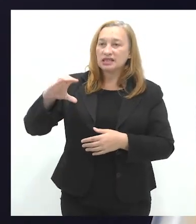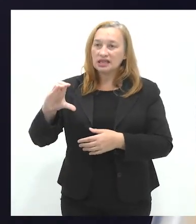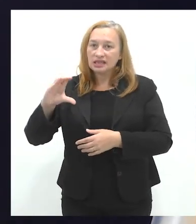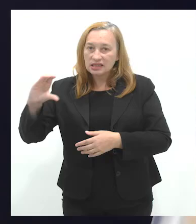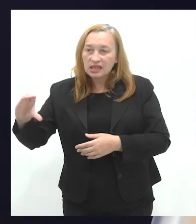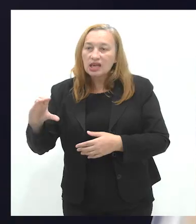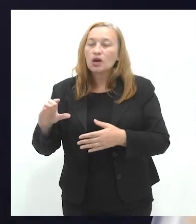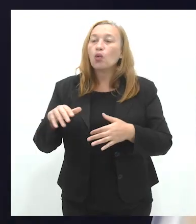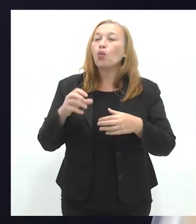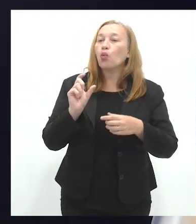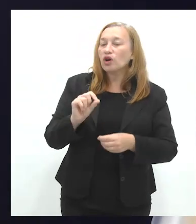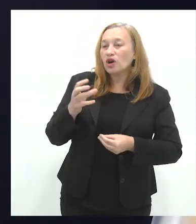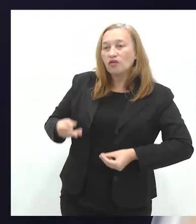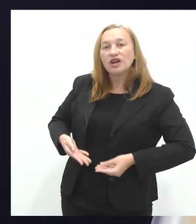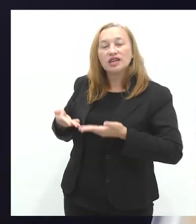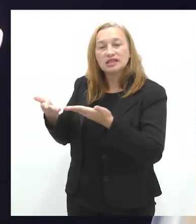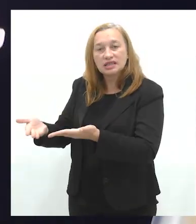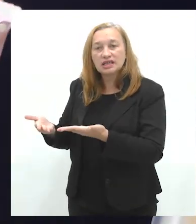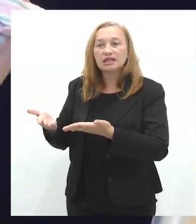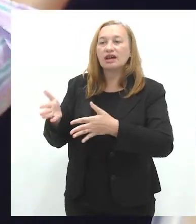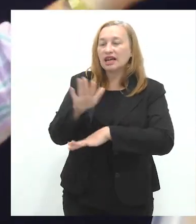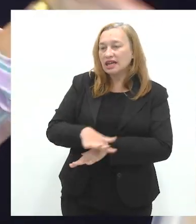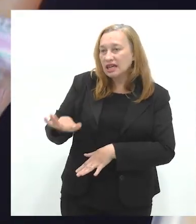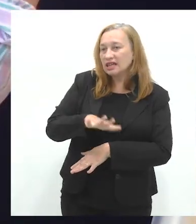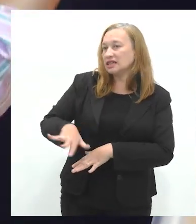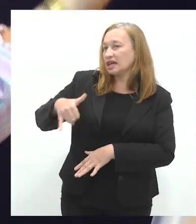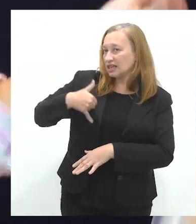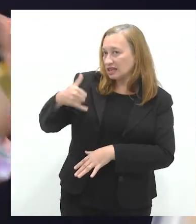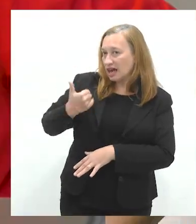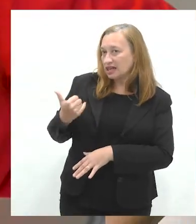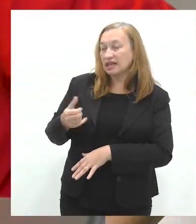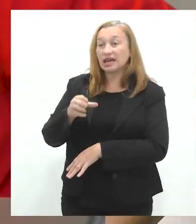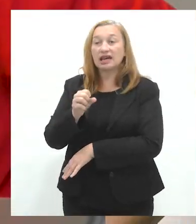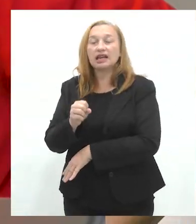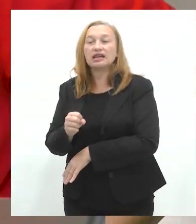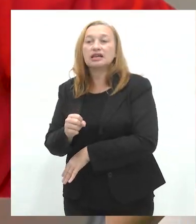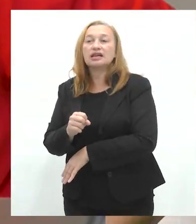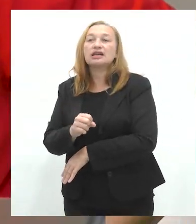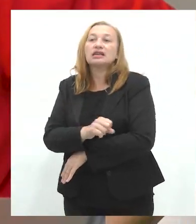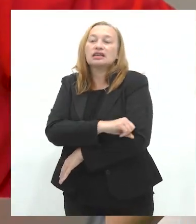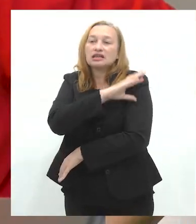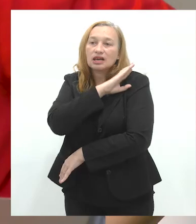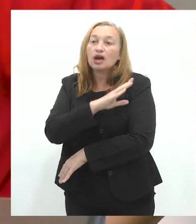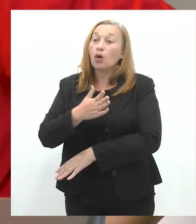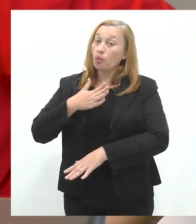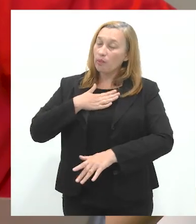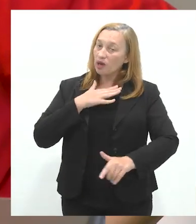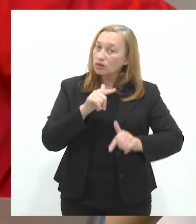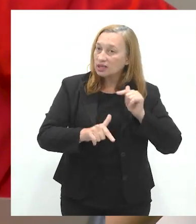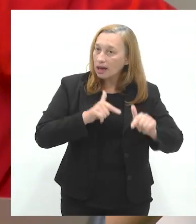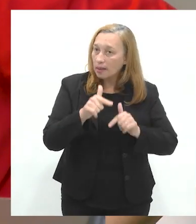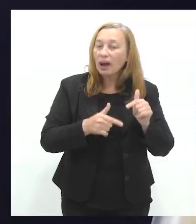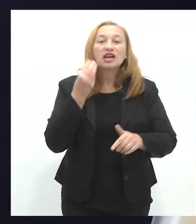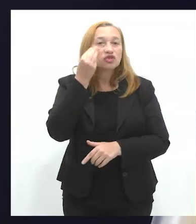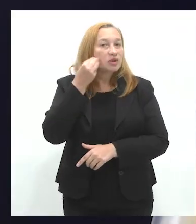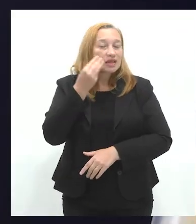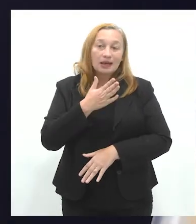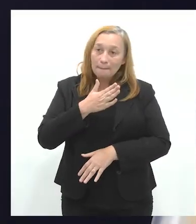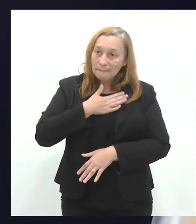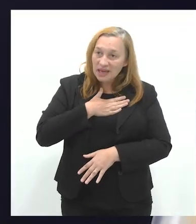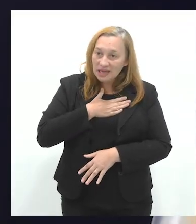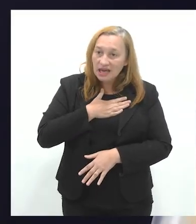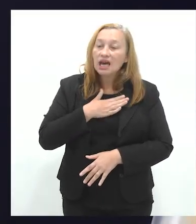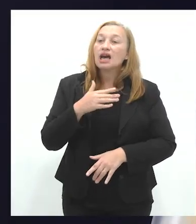BNCC, em o que deve ser oferecido àquela criança, naquela idade, naquela série. No meu trabalho, na